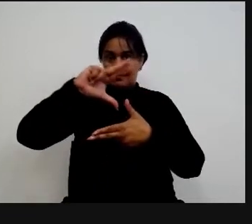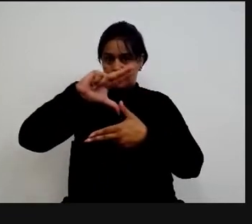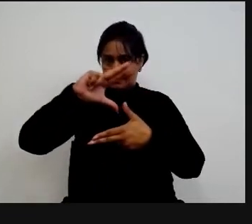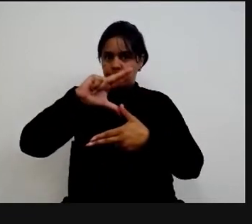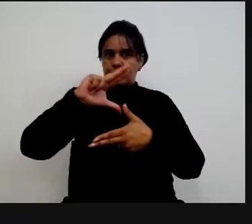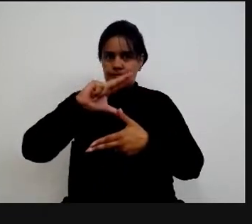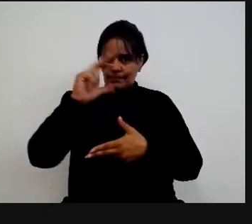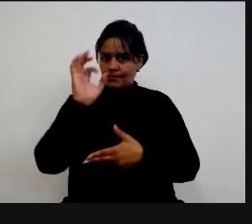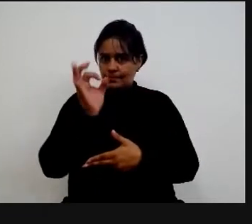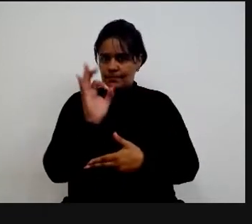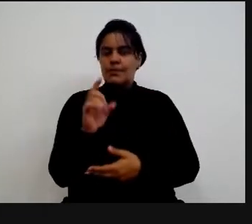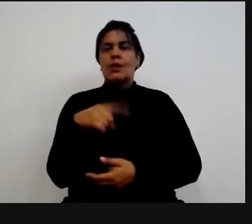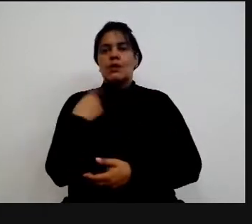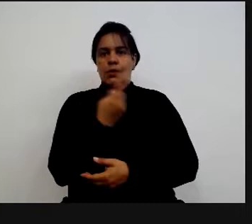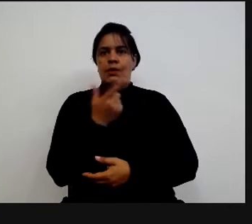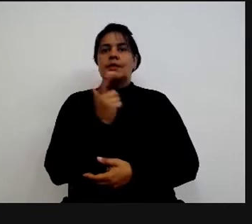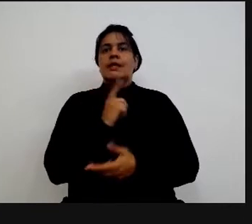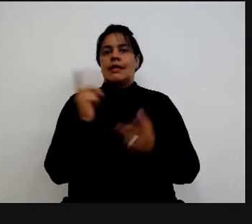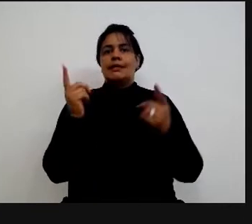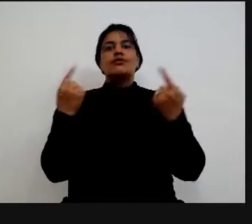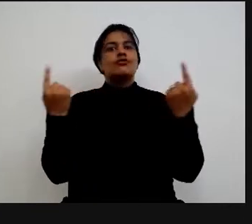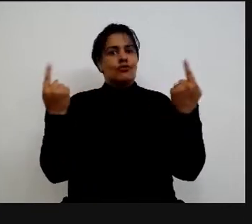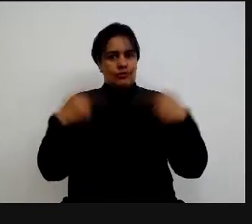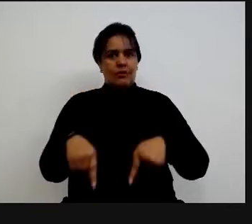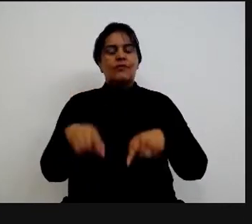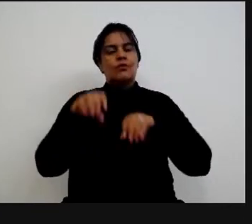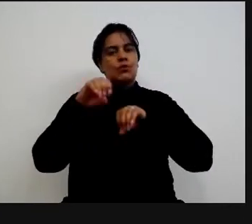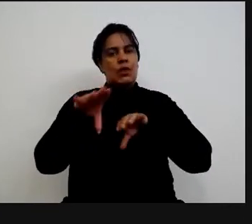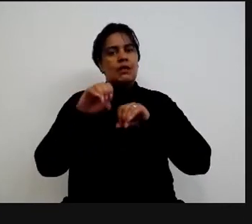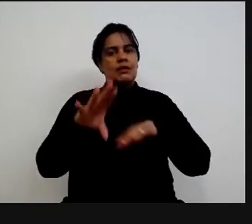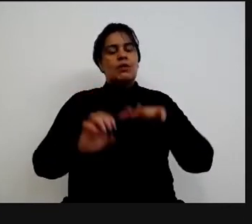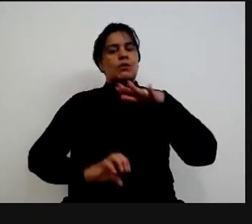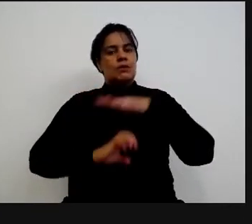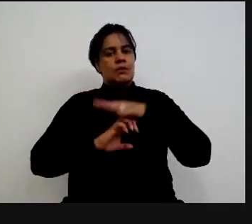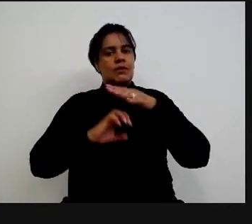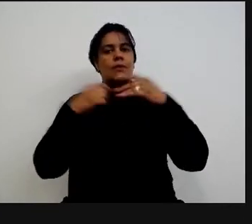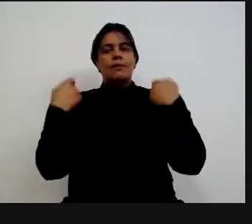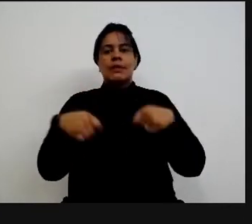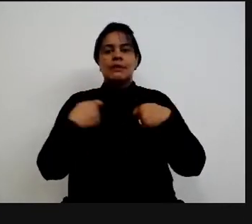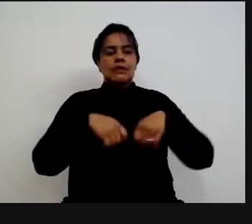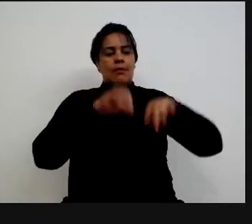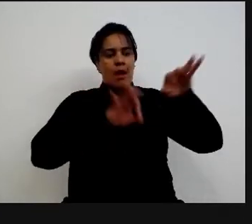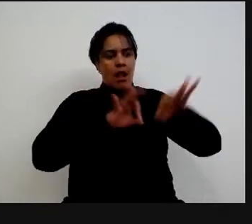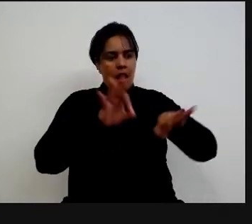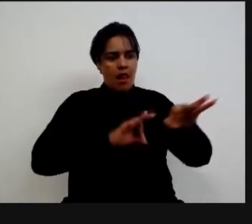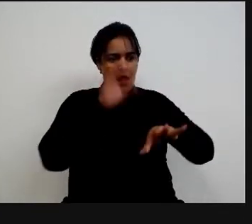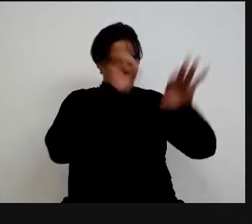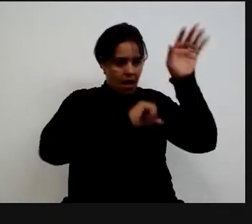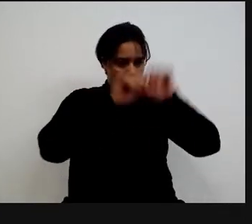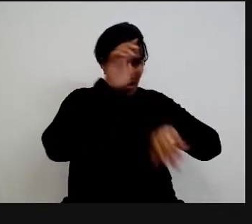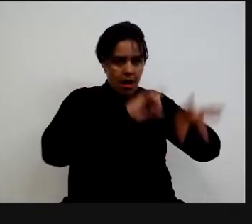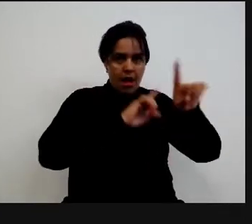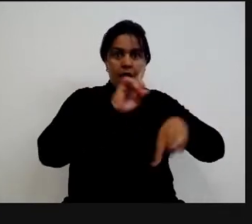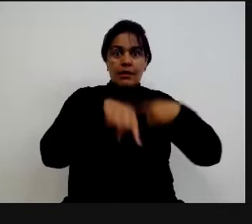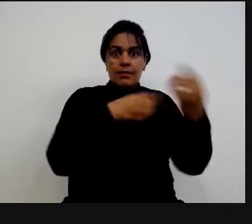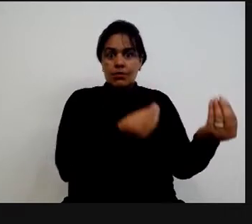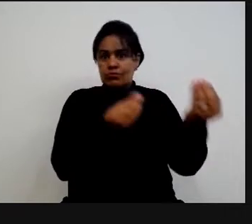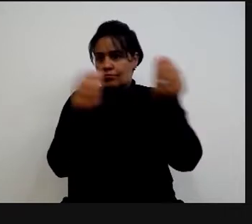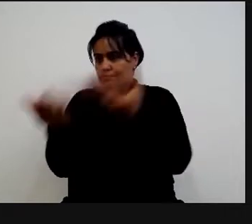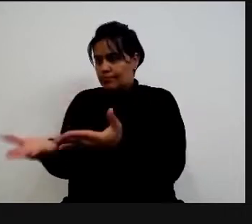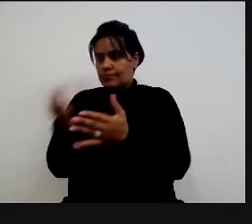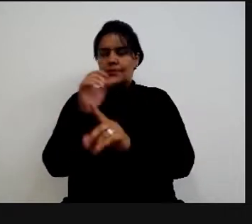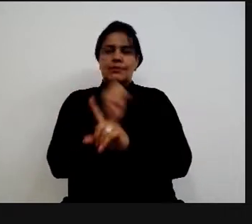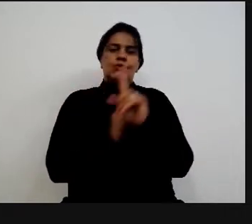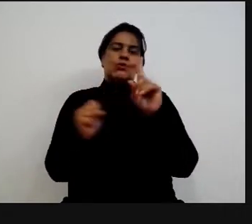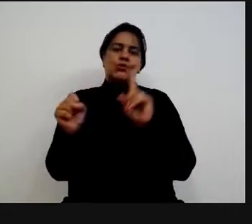a educação corporativa, tudo que a gente prepara, precisa ir para a sociedade brasileira. Uma sociedade que se